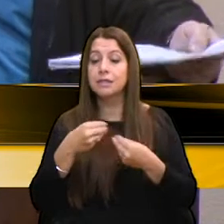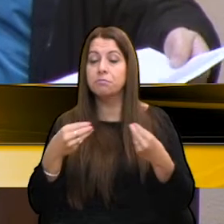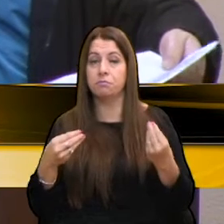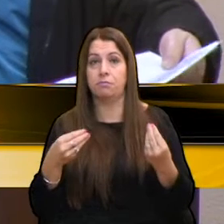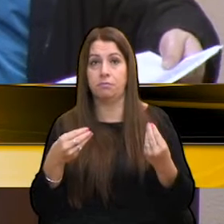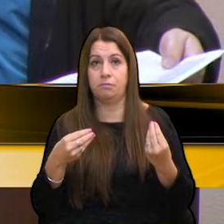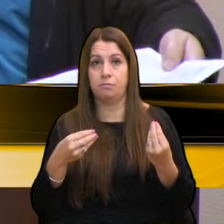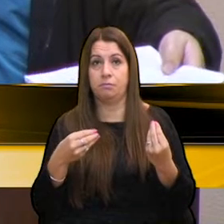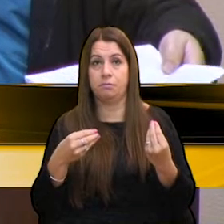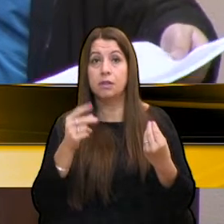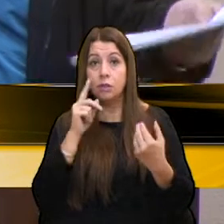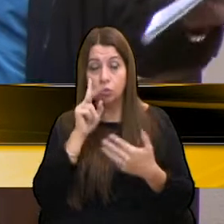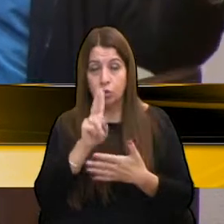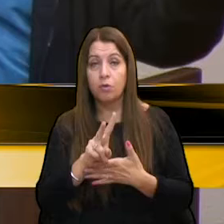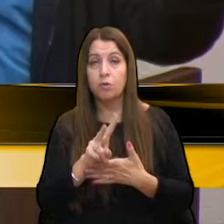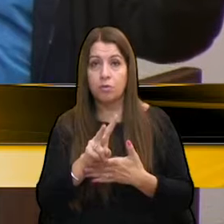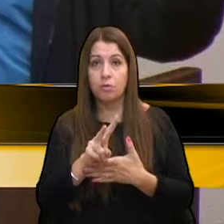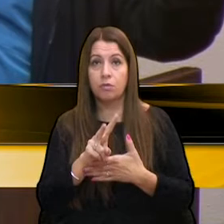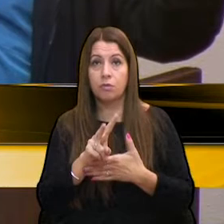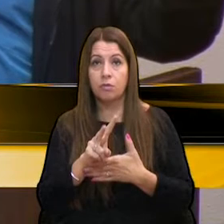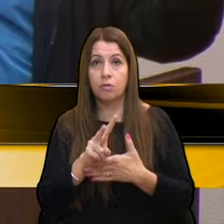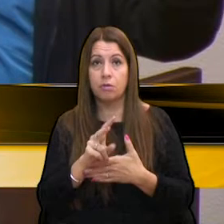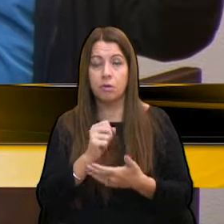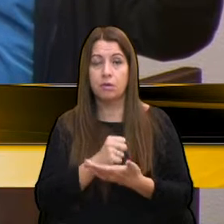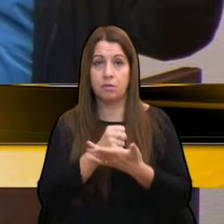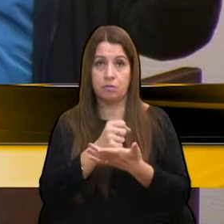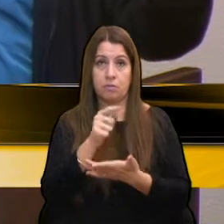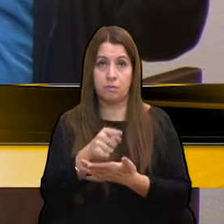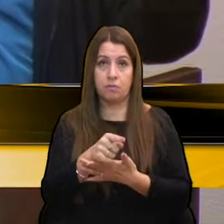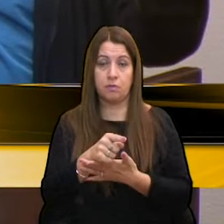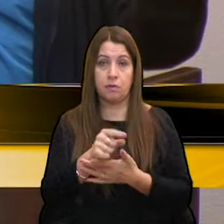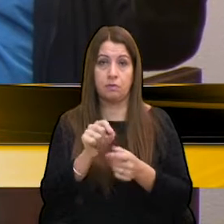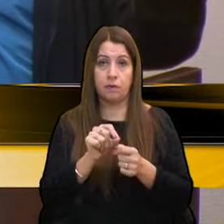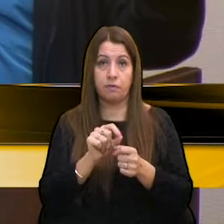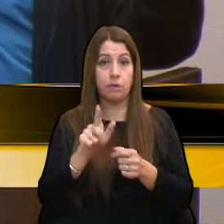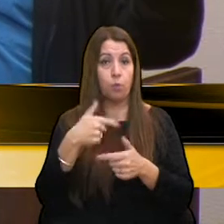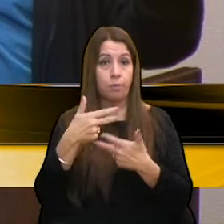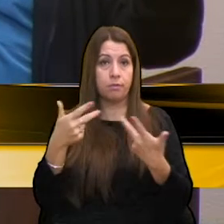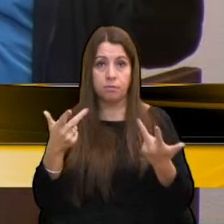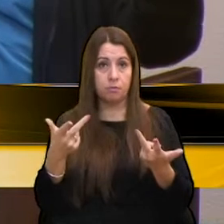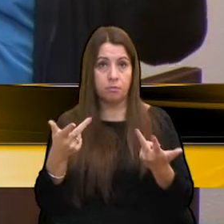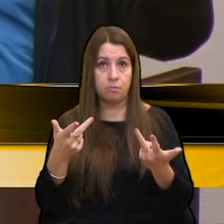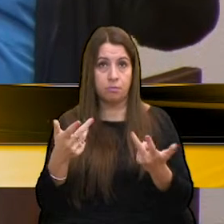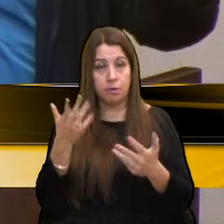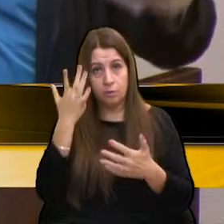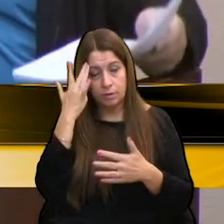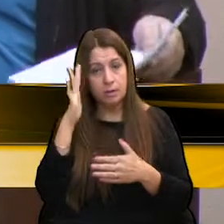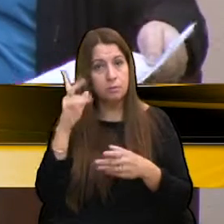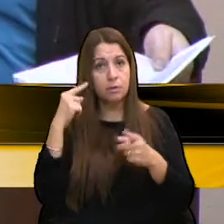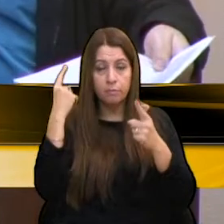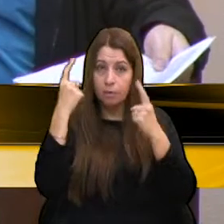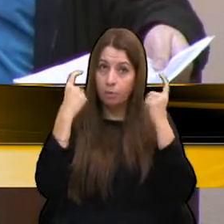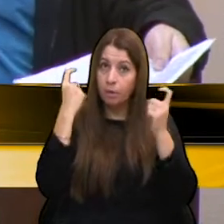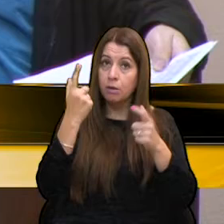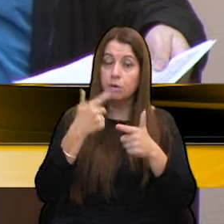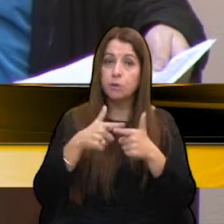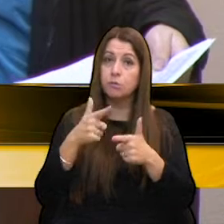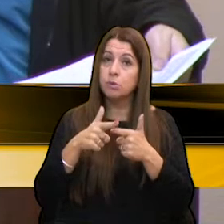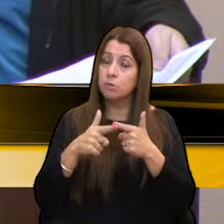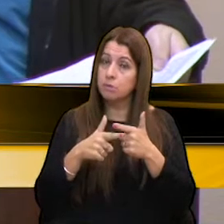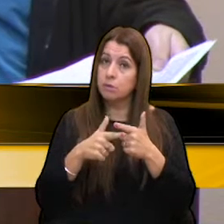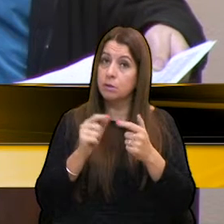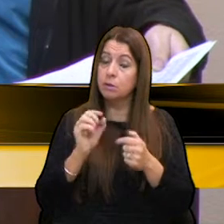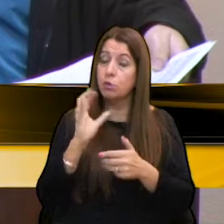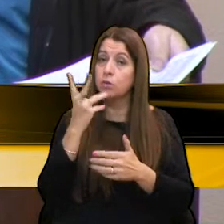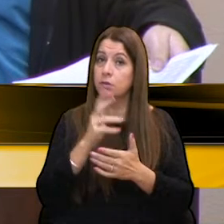né, de determinar a esse assessor aqui que vá fazer outra coisa. Quem sabe se preocupar com os problemas que